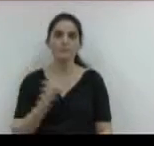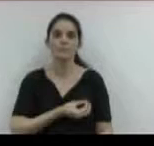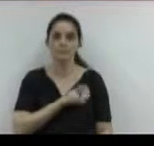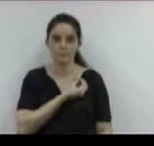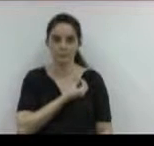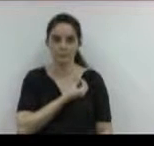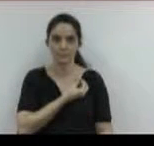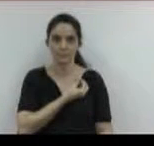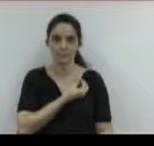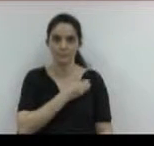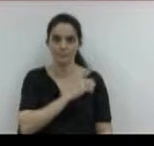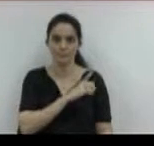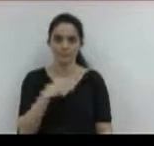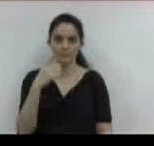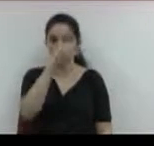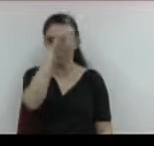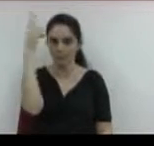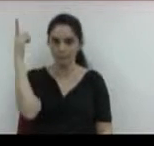Luizinho da Casa Quil.